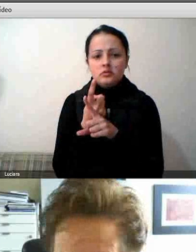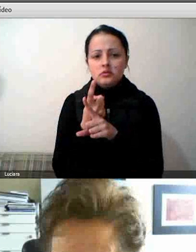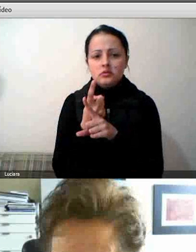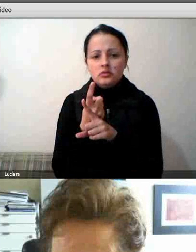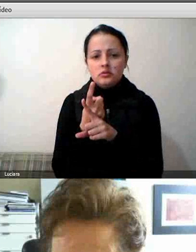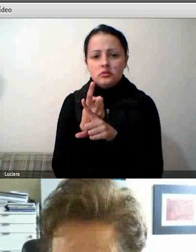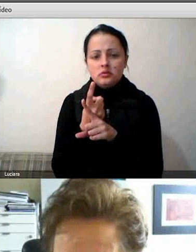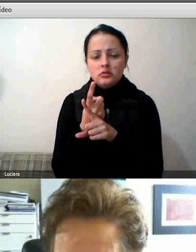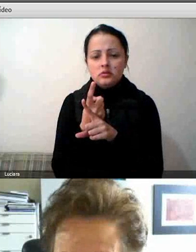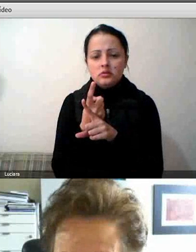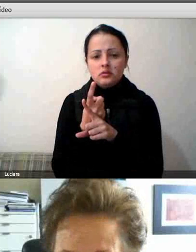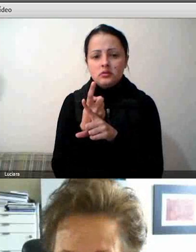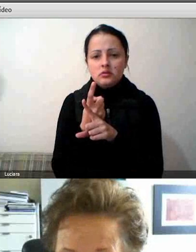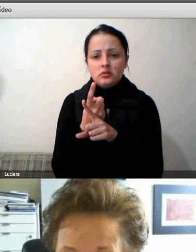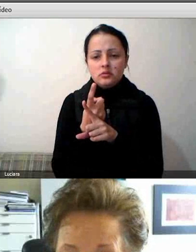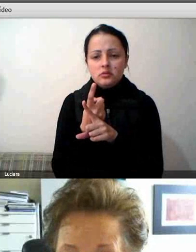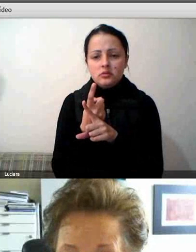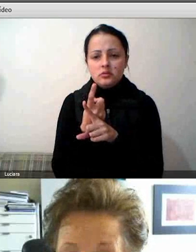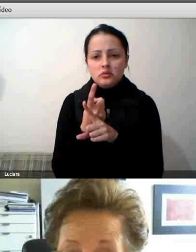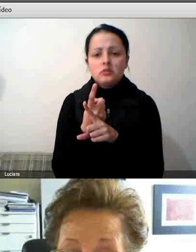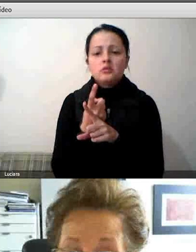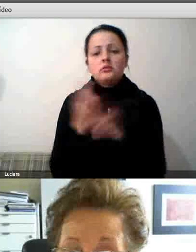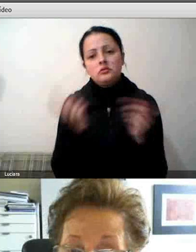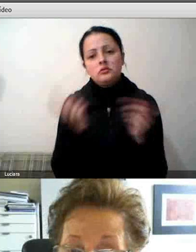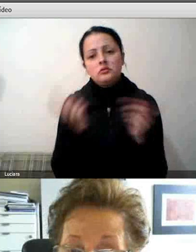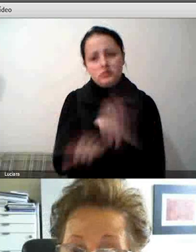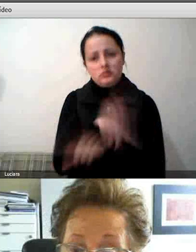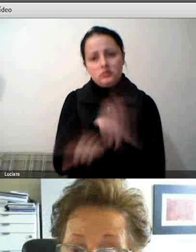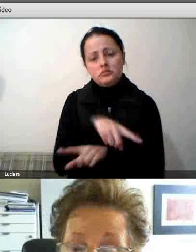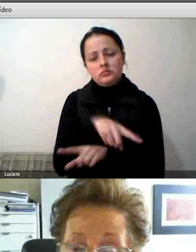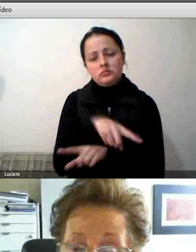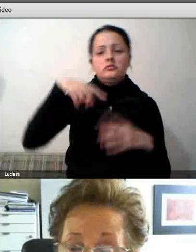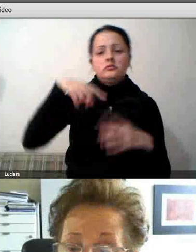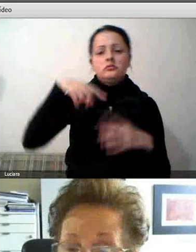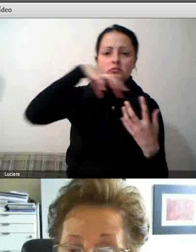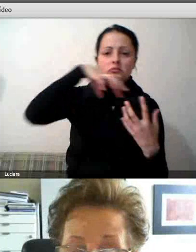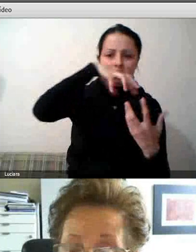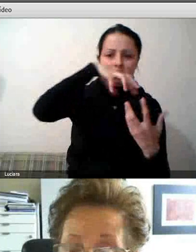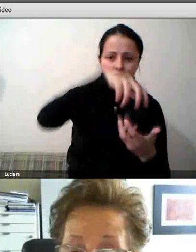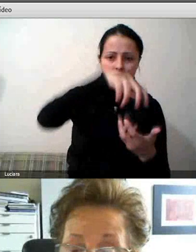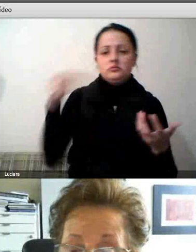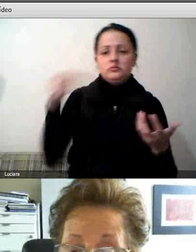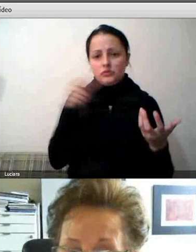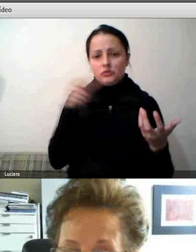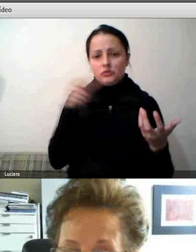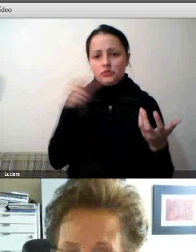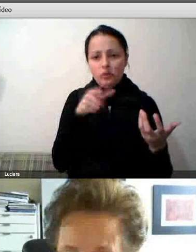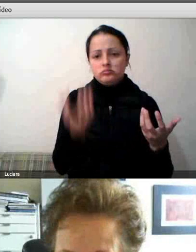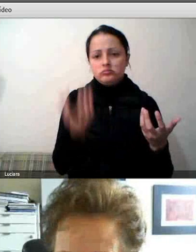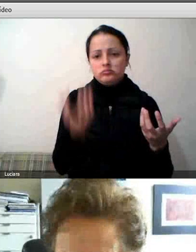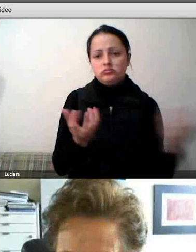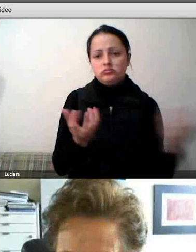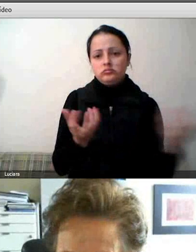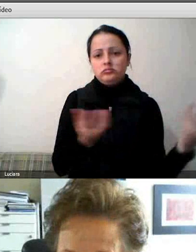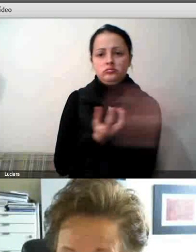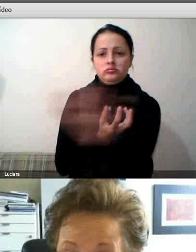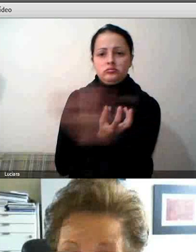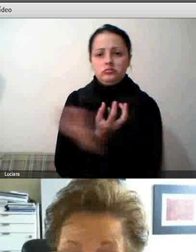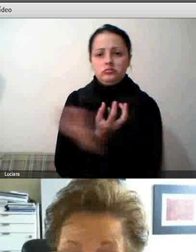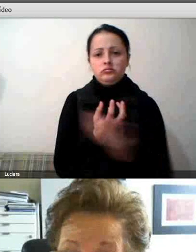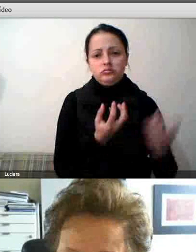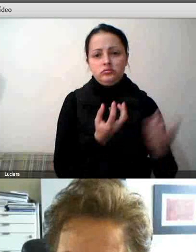oficial, que dizia que o Sol girava em torno da Terra e a Terra era o principal astro do universo.